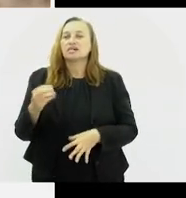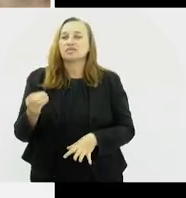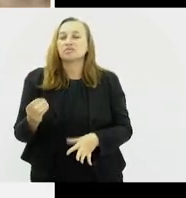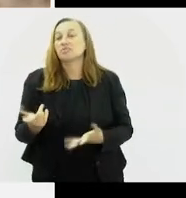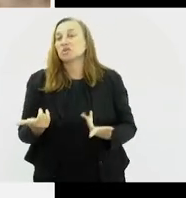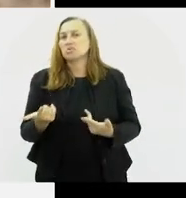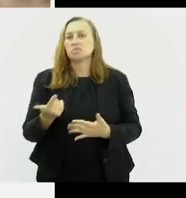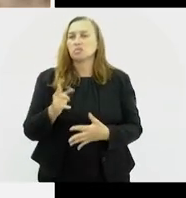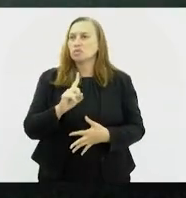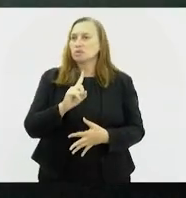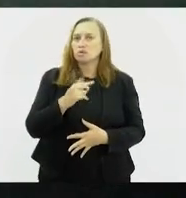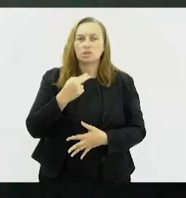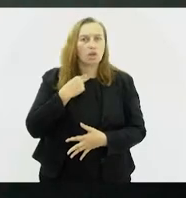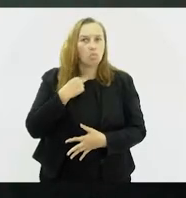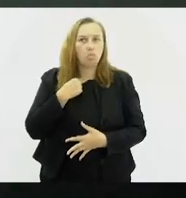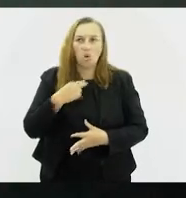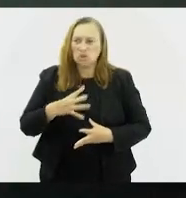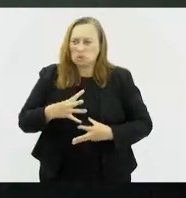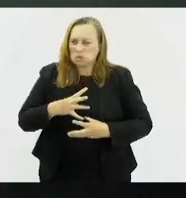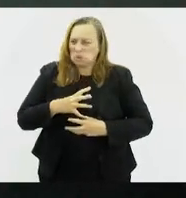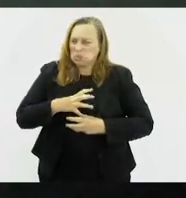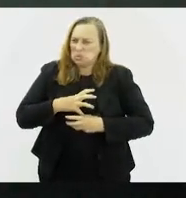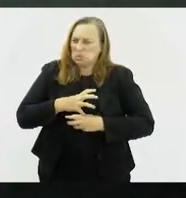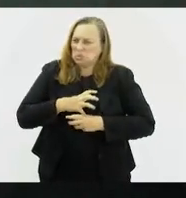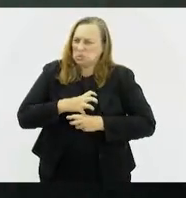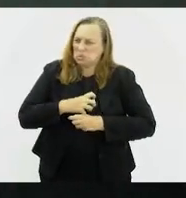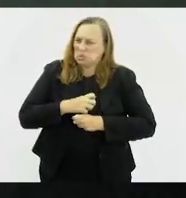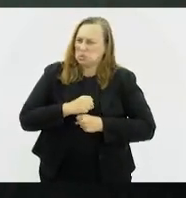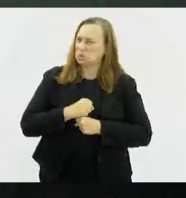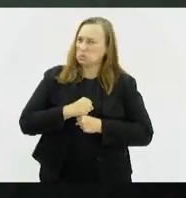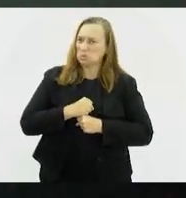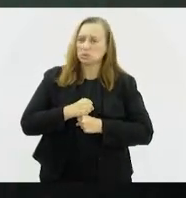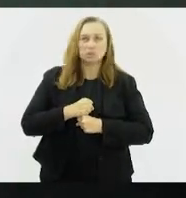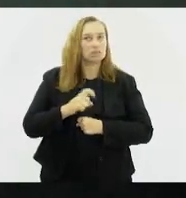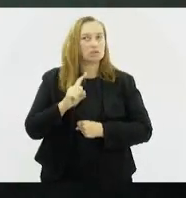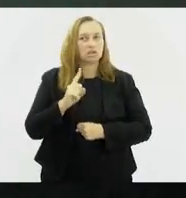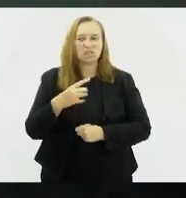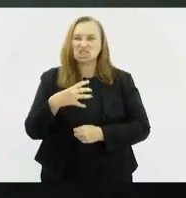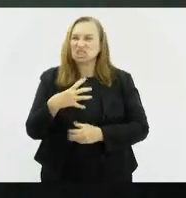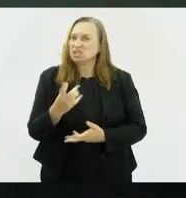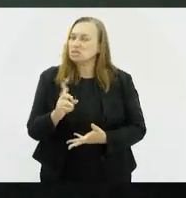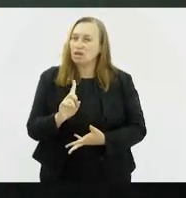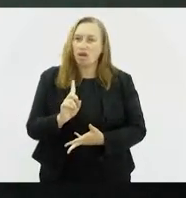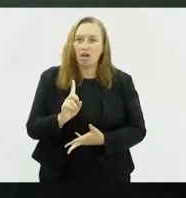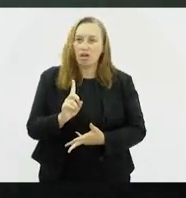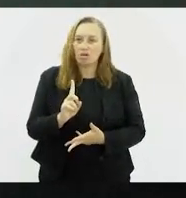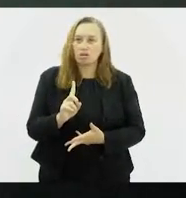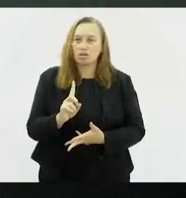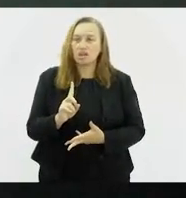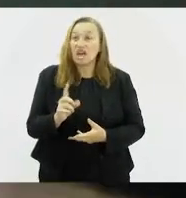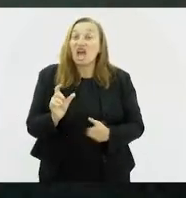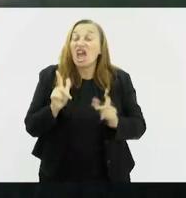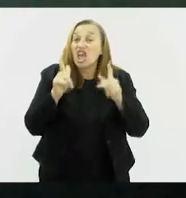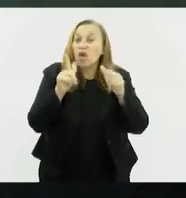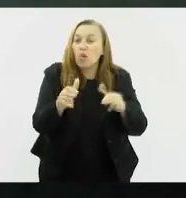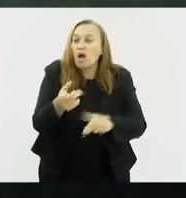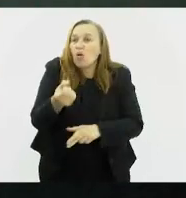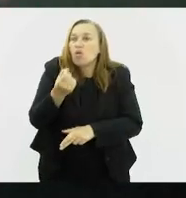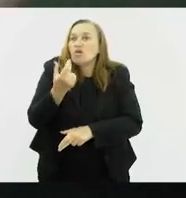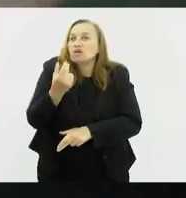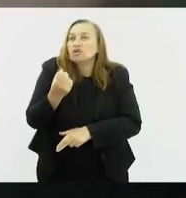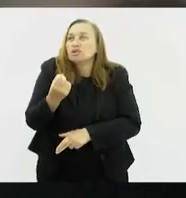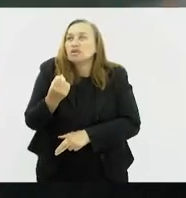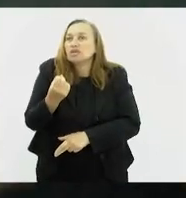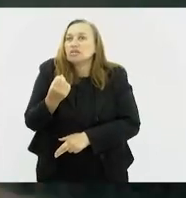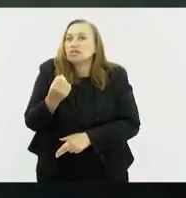rancor. Está lá em William Shakespeare. Guardar ressentimento é como tomar veneno e achar que o outro que